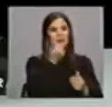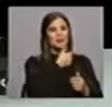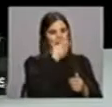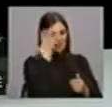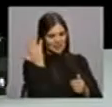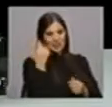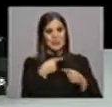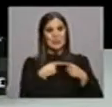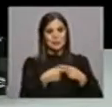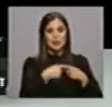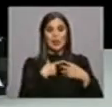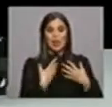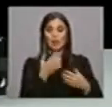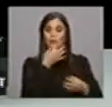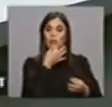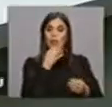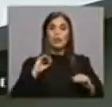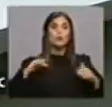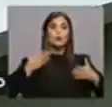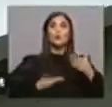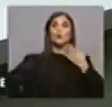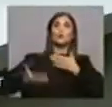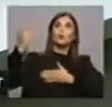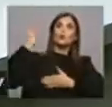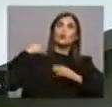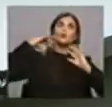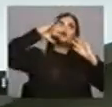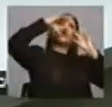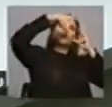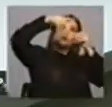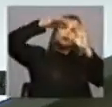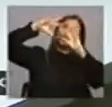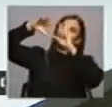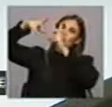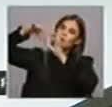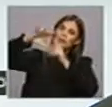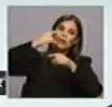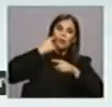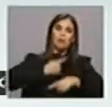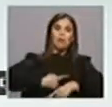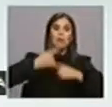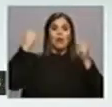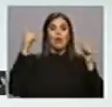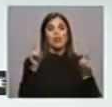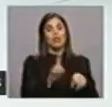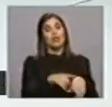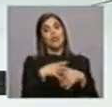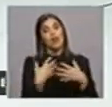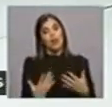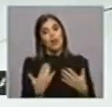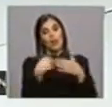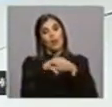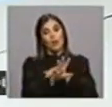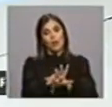Esta semana recuamos até aos primeiros tempos do Sistema Solar e também ao que nos revela tal período, tal como está guardado